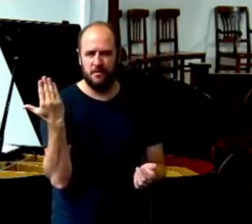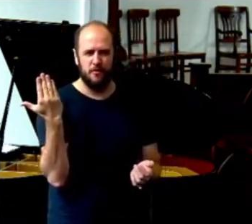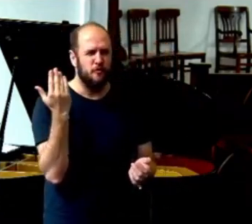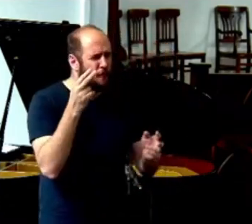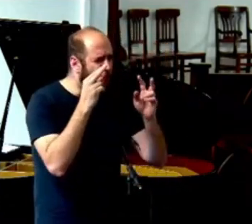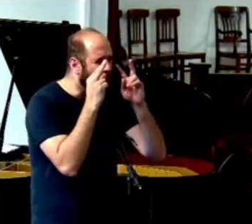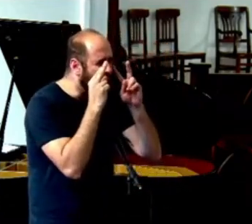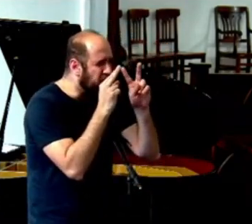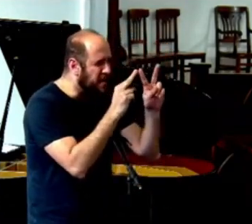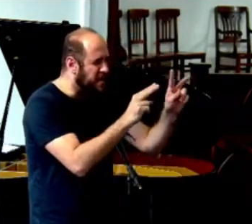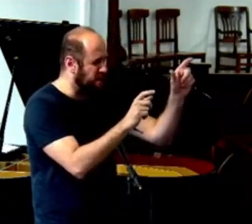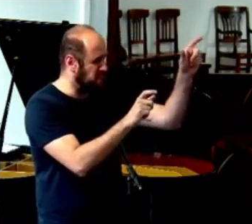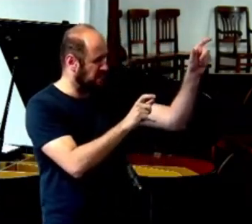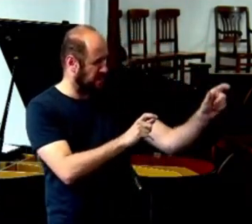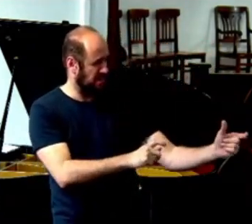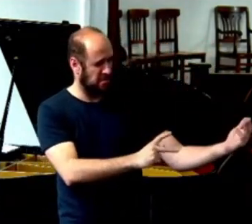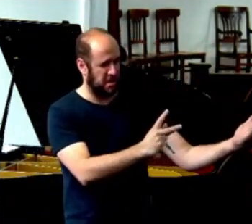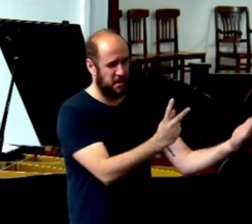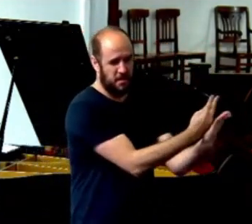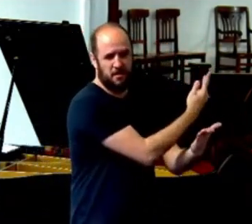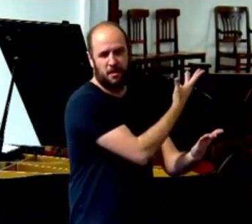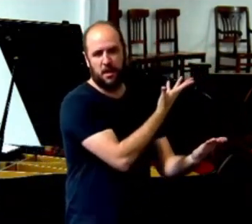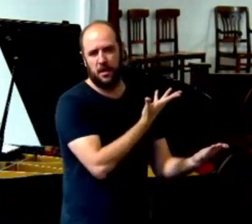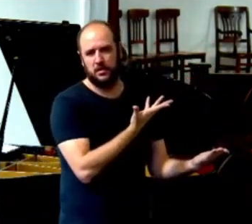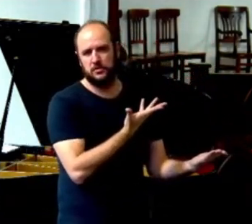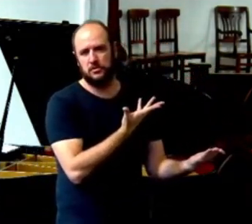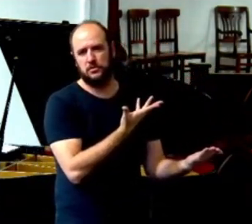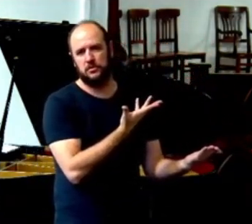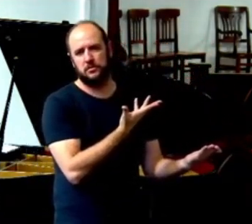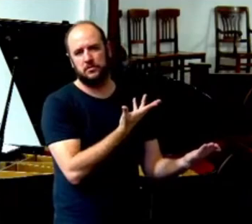olhar para a falha, para os erros do outro,